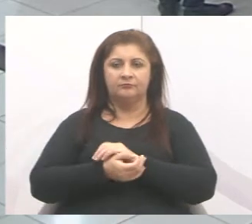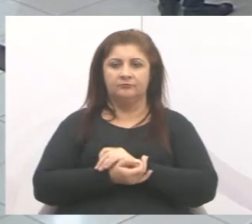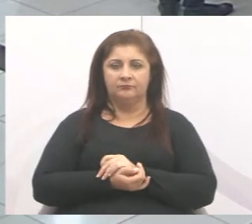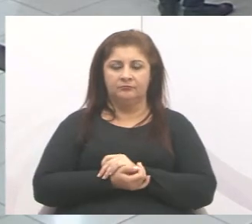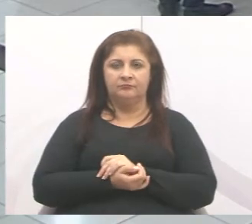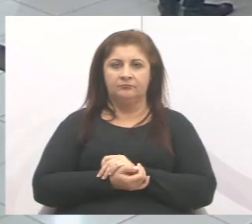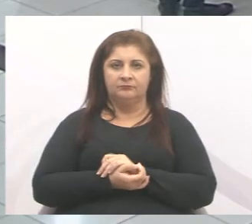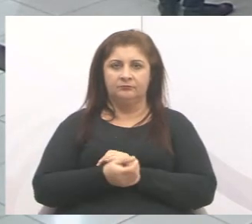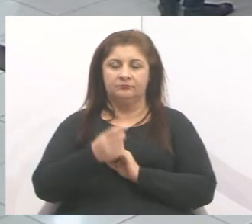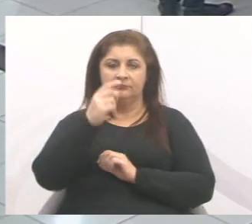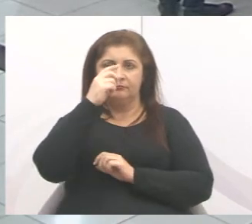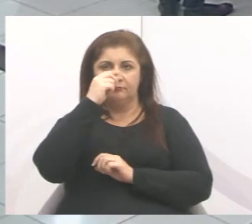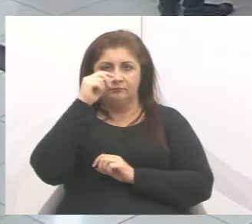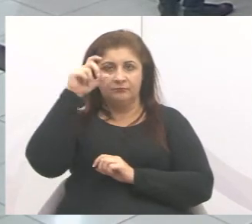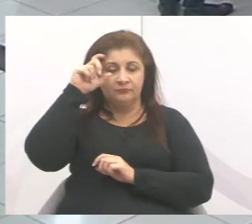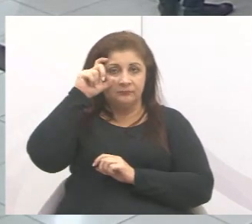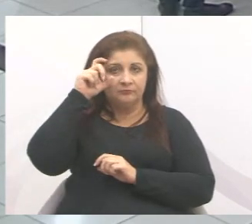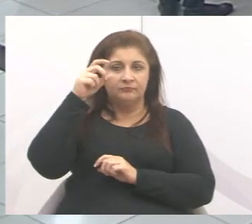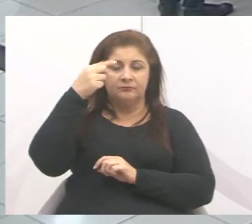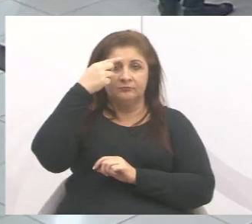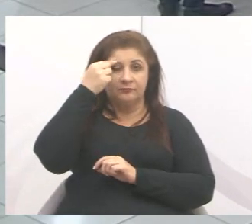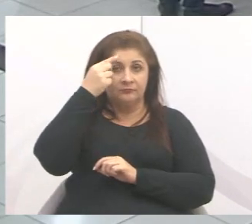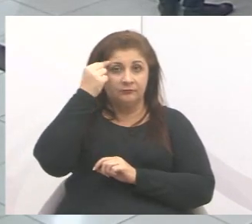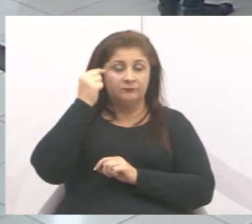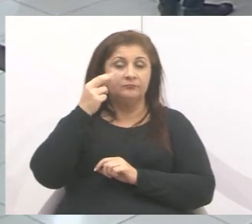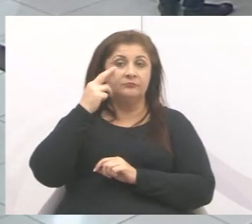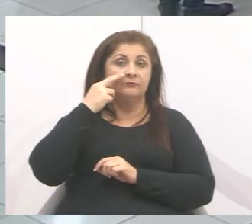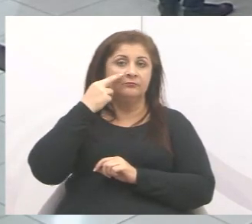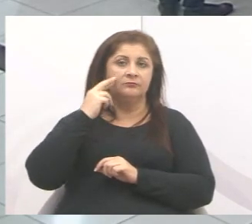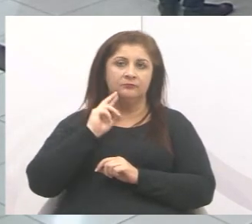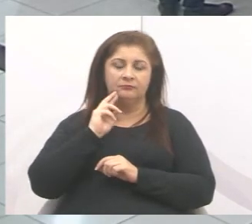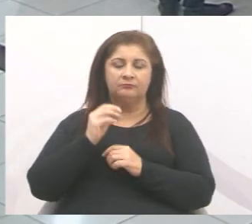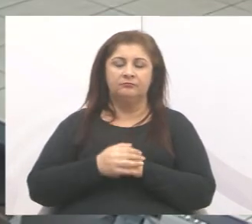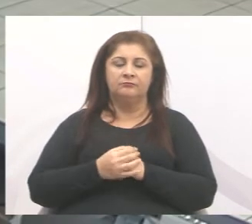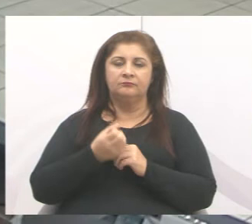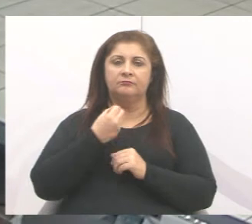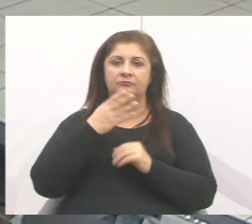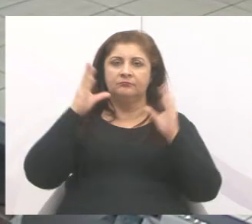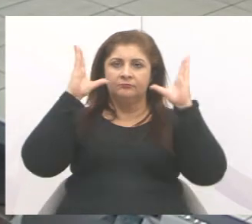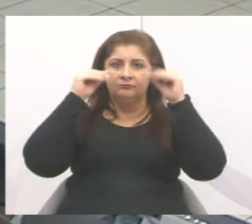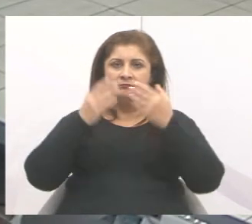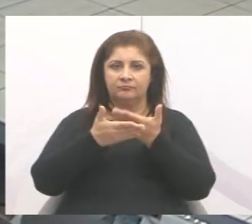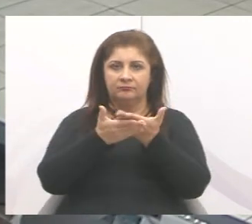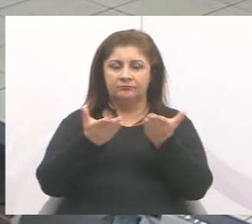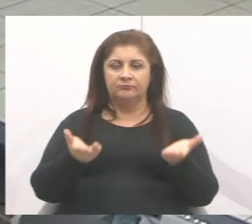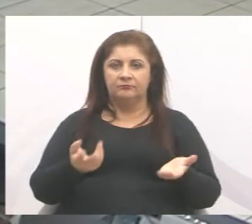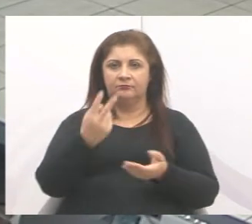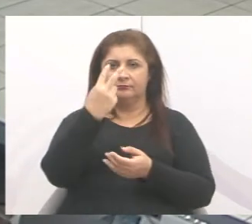Abner, Sazaki e Timóteo. Boa noite a você que nos assiste, né, pela TV Câmara.